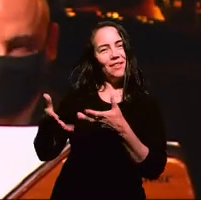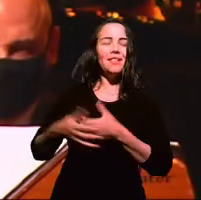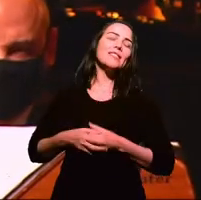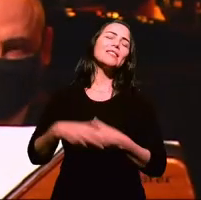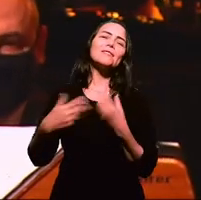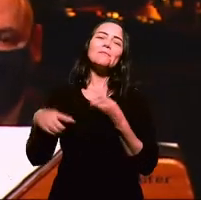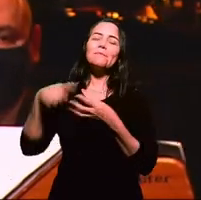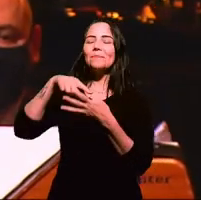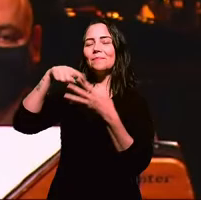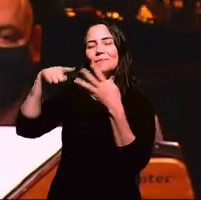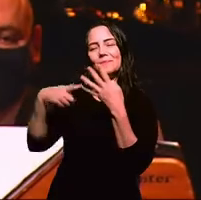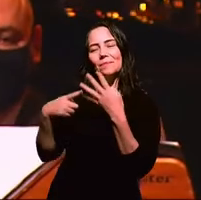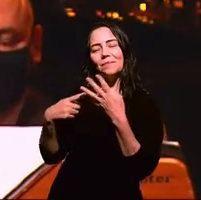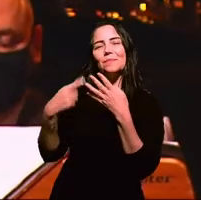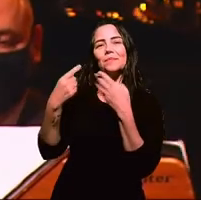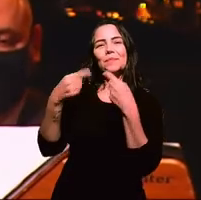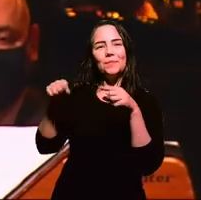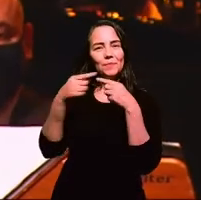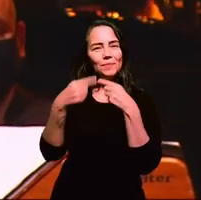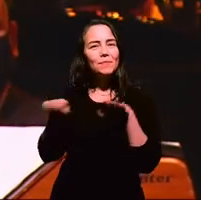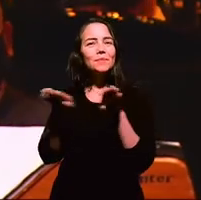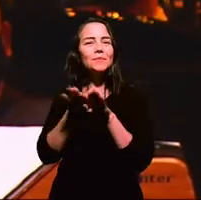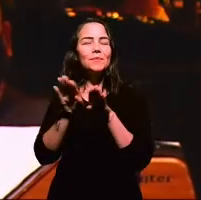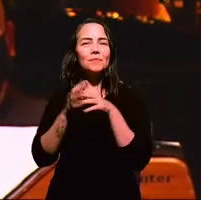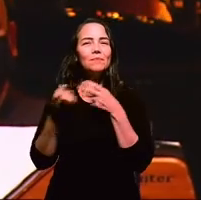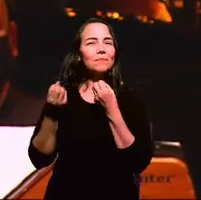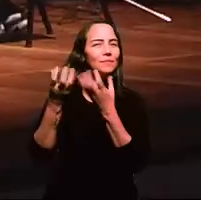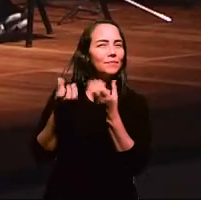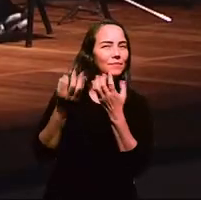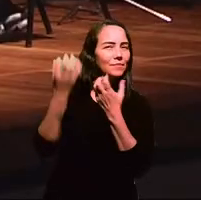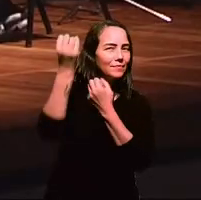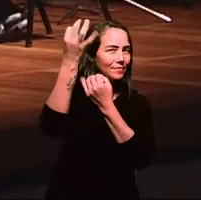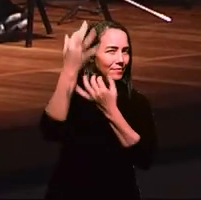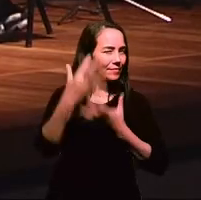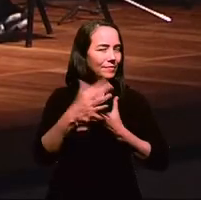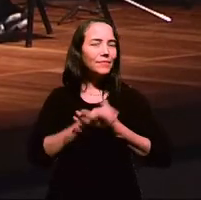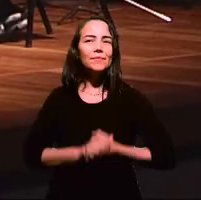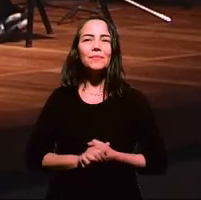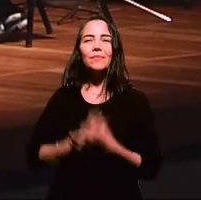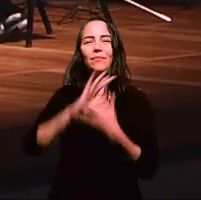possui 4 músicas também. Eu,